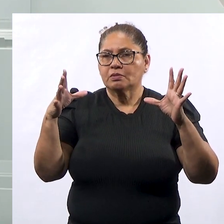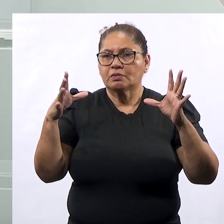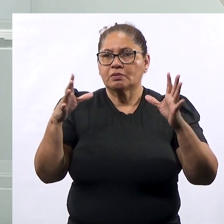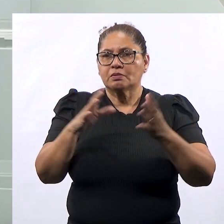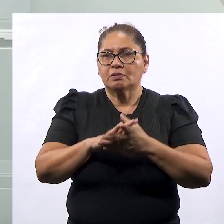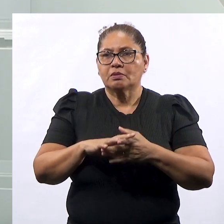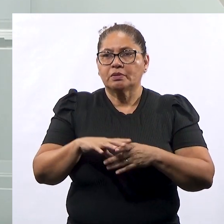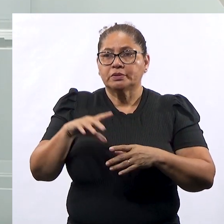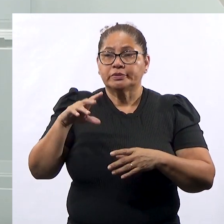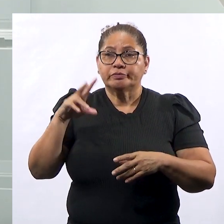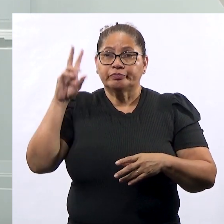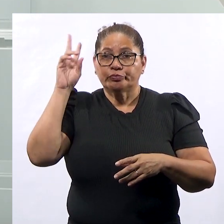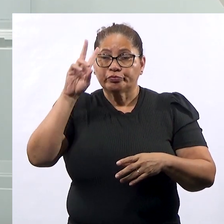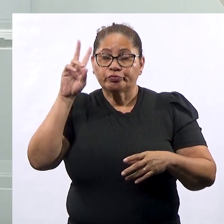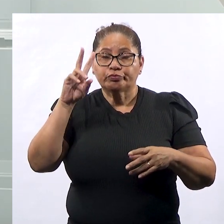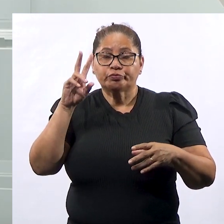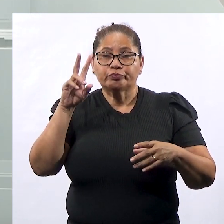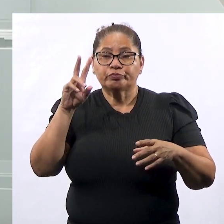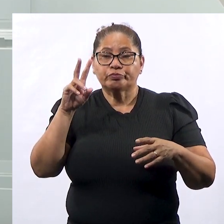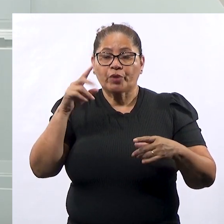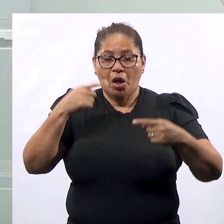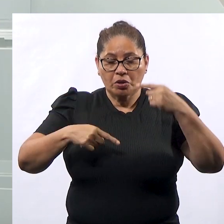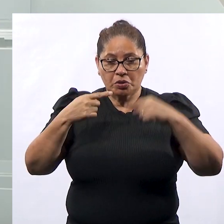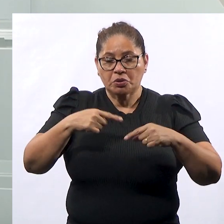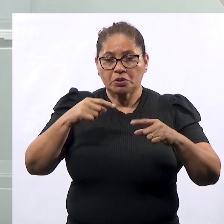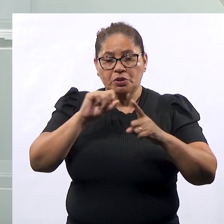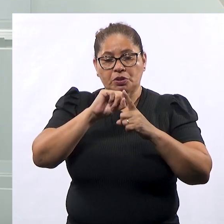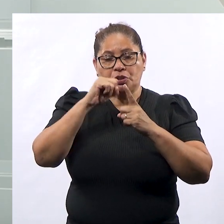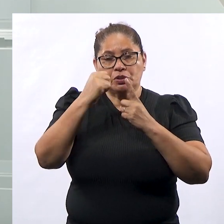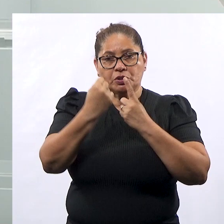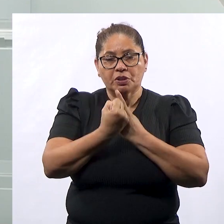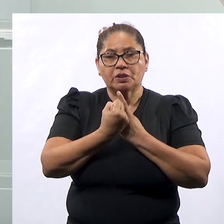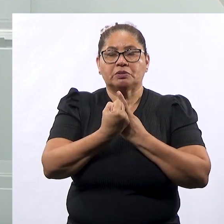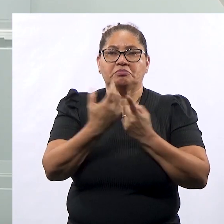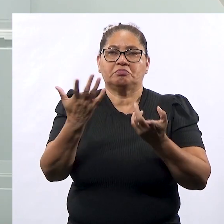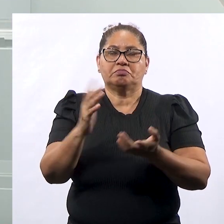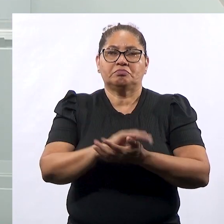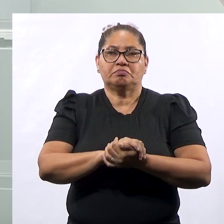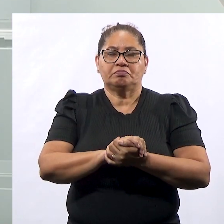libertadora, na histórico-crítico social dos conteúdos, na